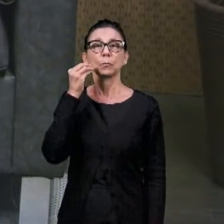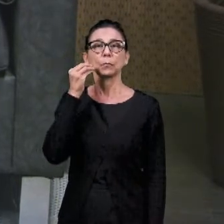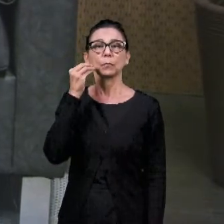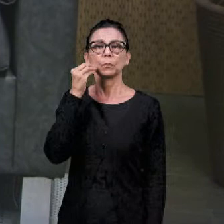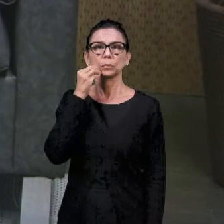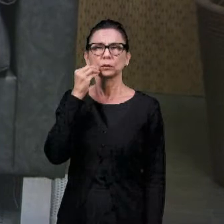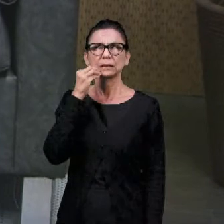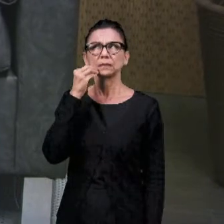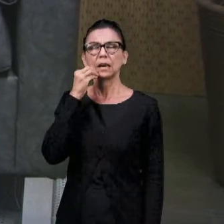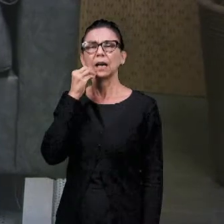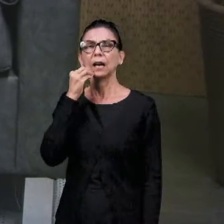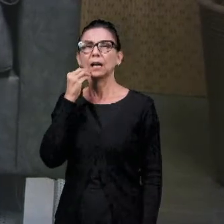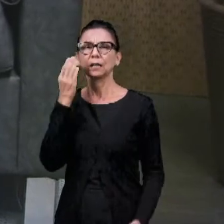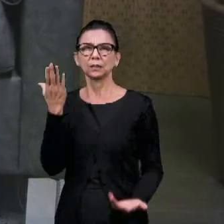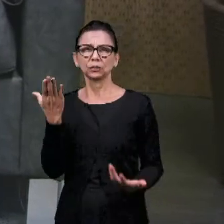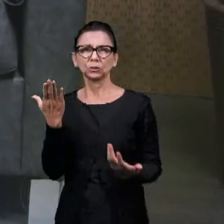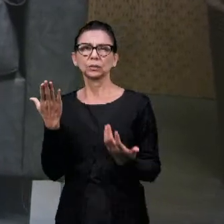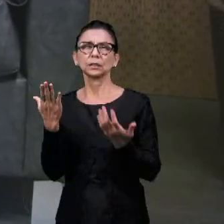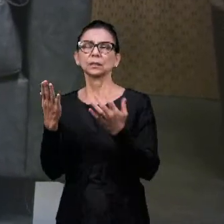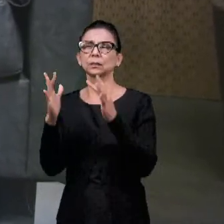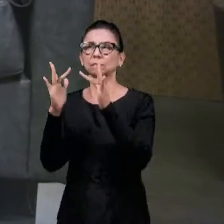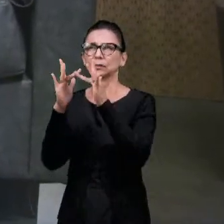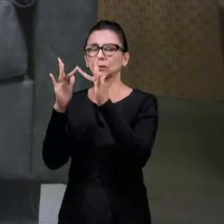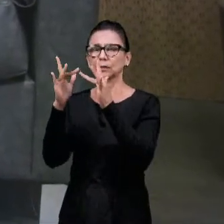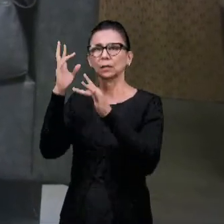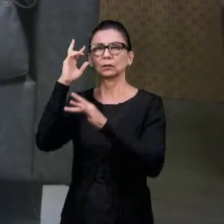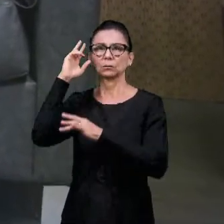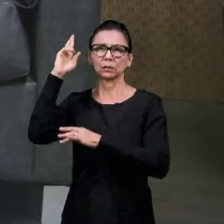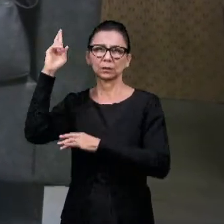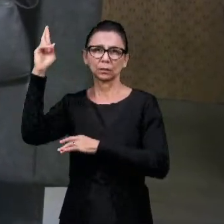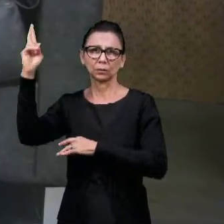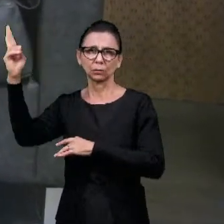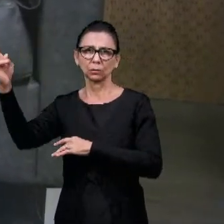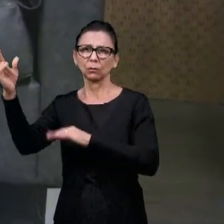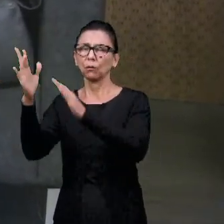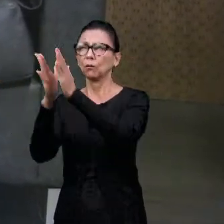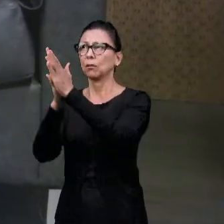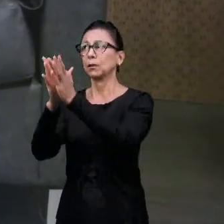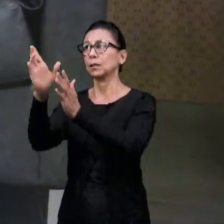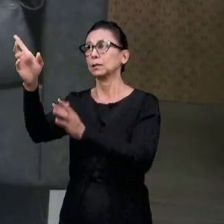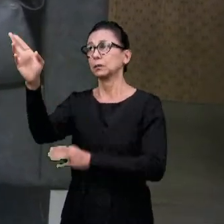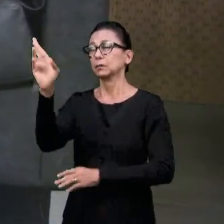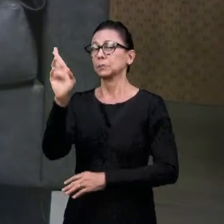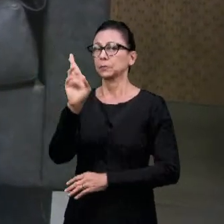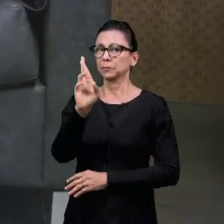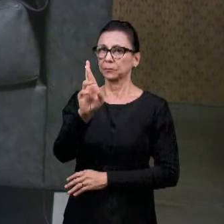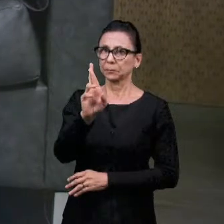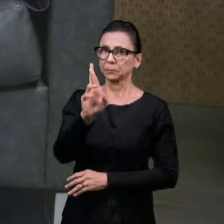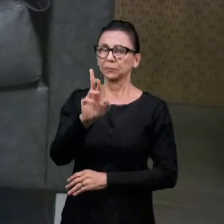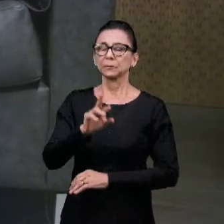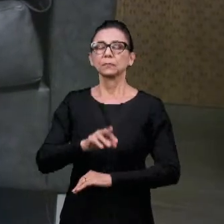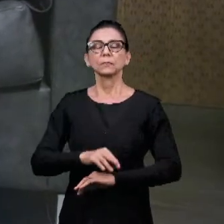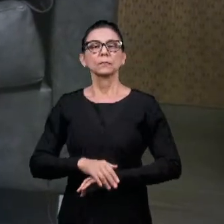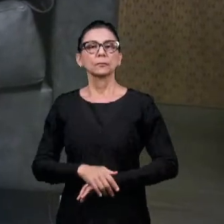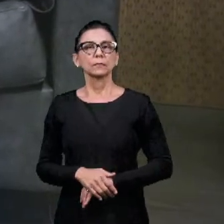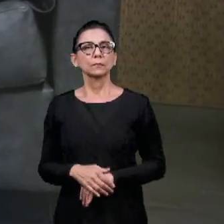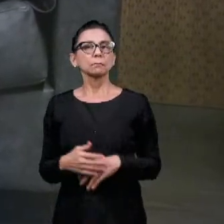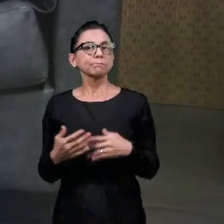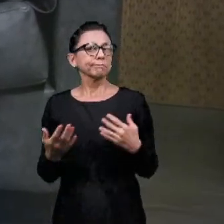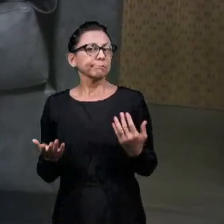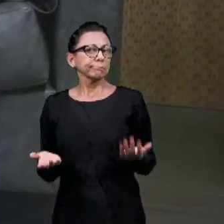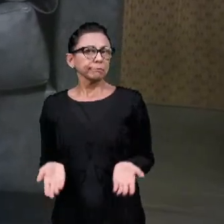a palavra, de ter uma resposta da parte de Deus. E isso é